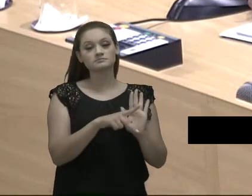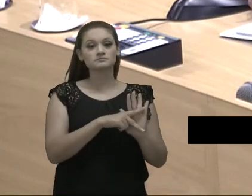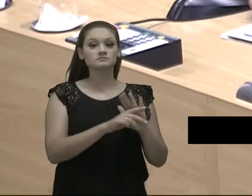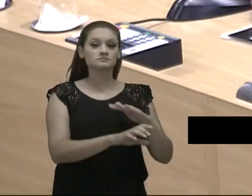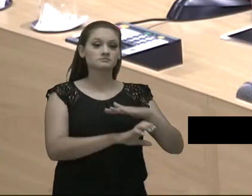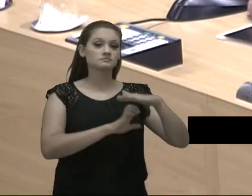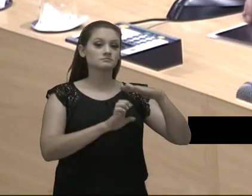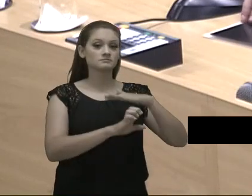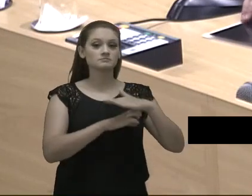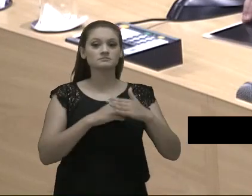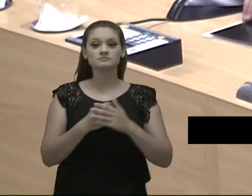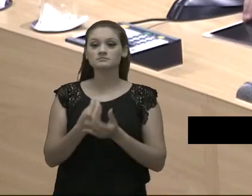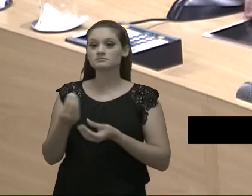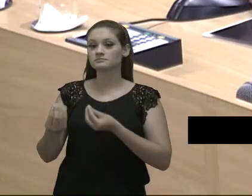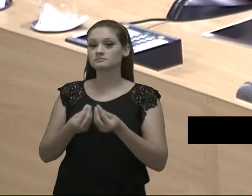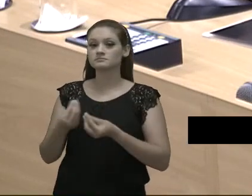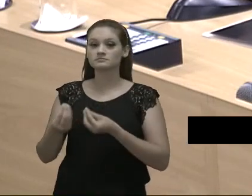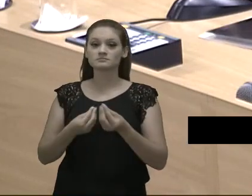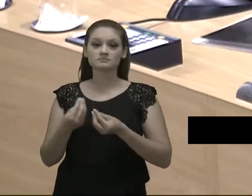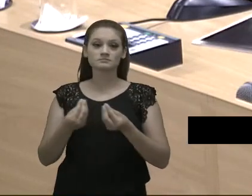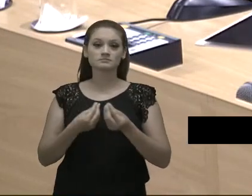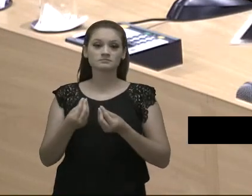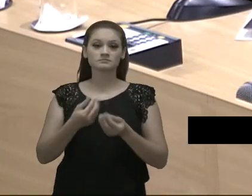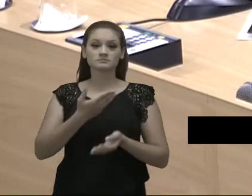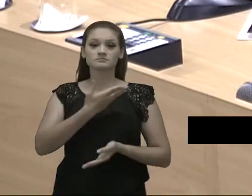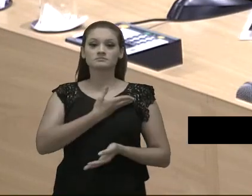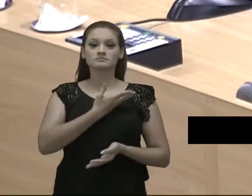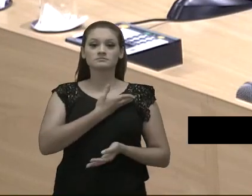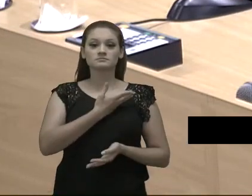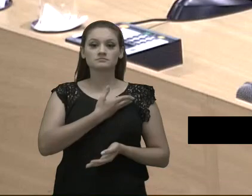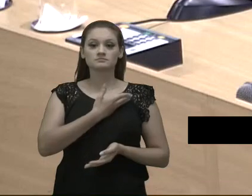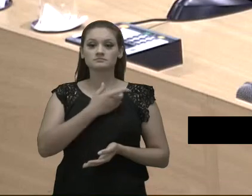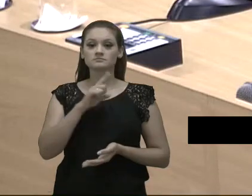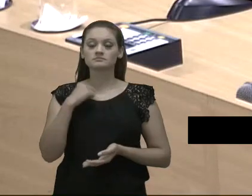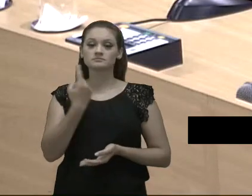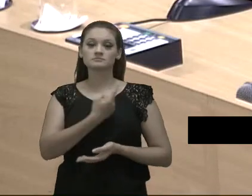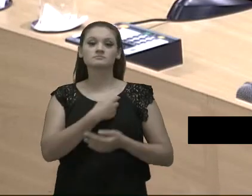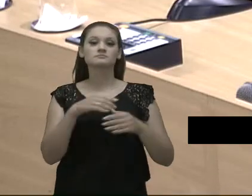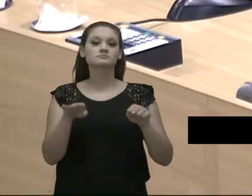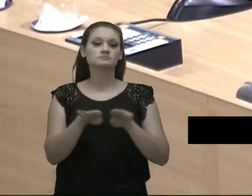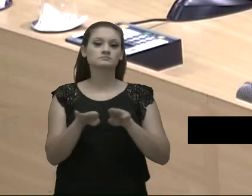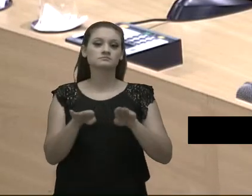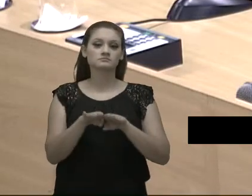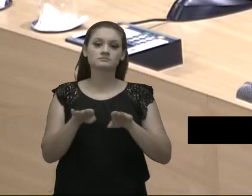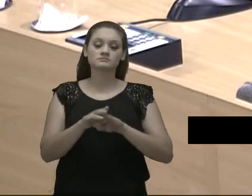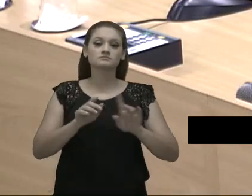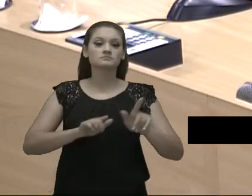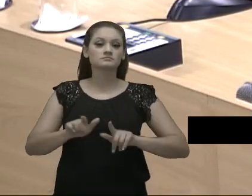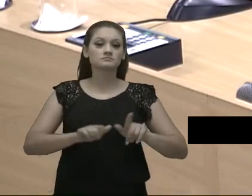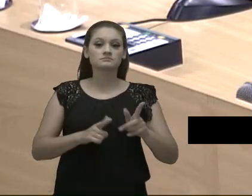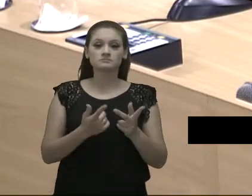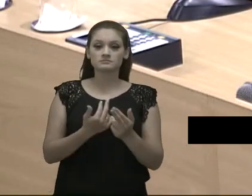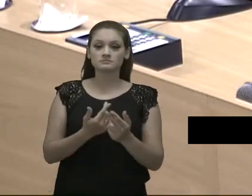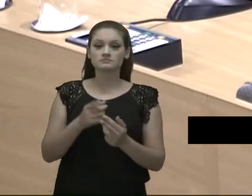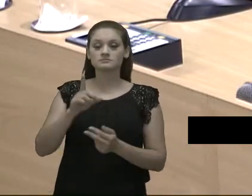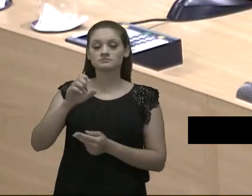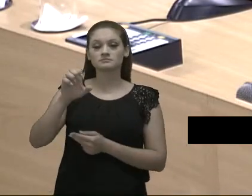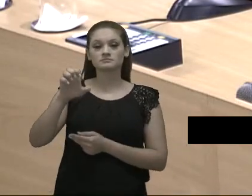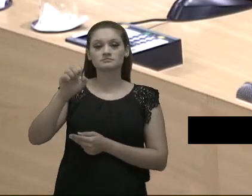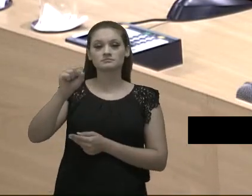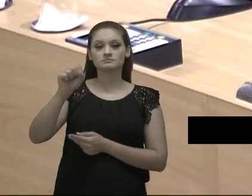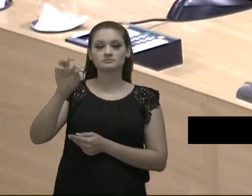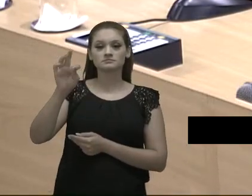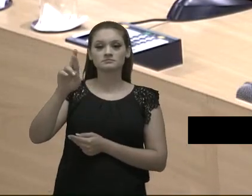que eles colocam a situação? Como um distrato amigável, né? Então, a gente também procedeu dessa mesma maneira, um distrato amigável.